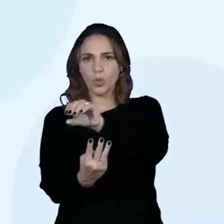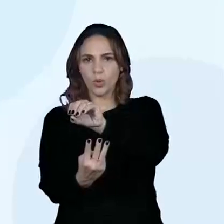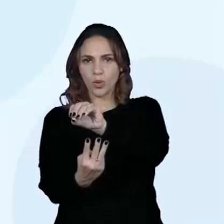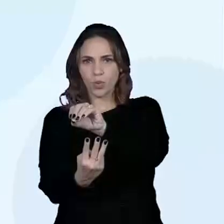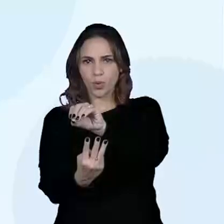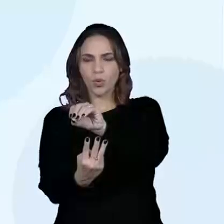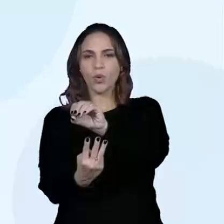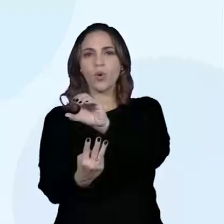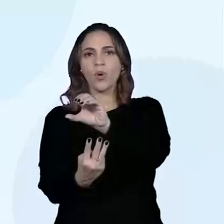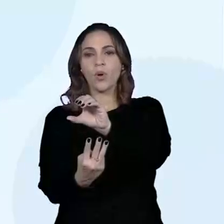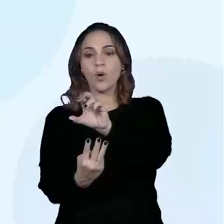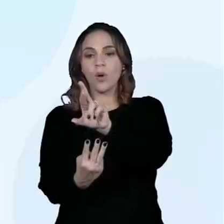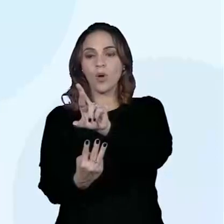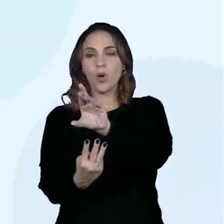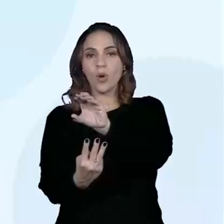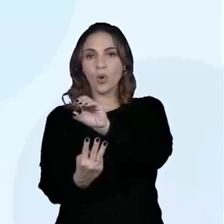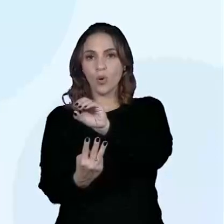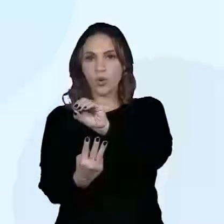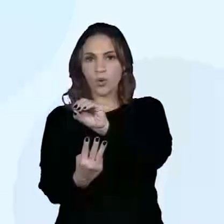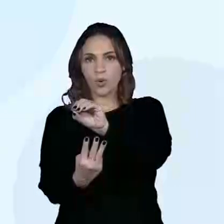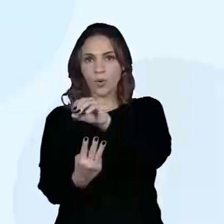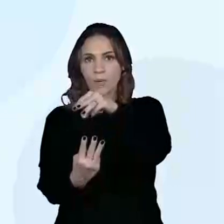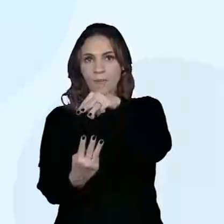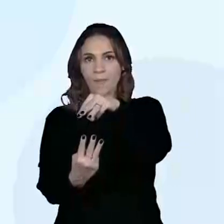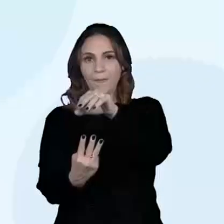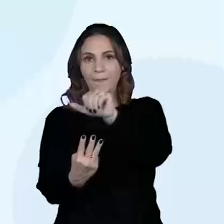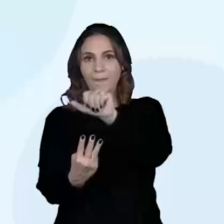antepenúltima. Quando eu leio a palavra